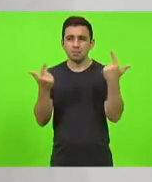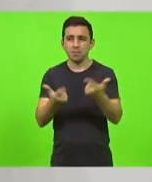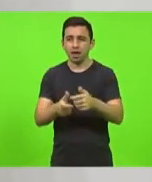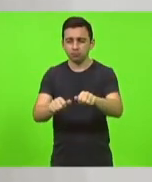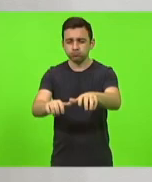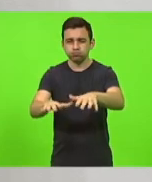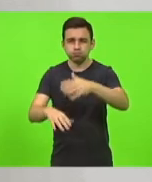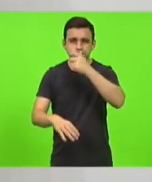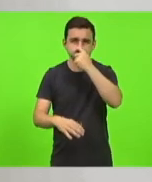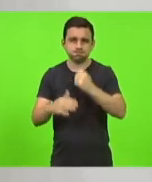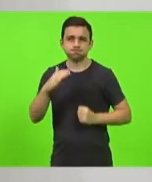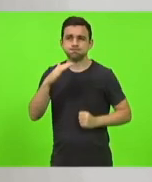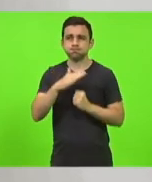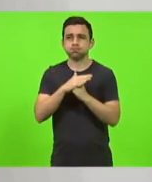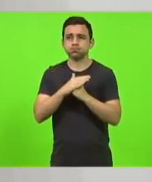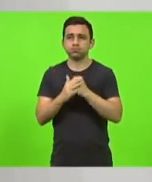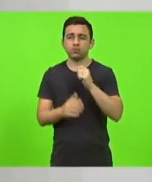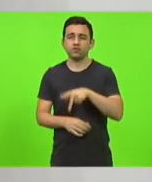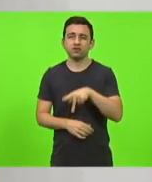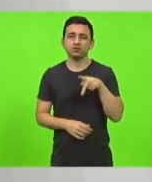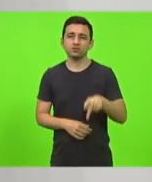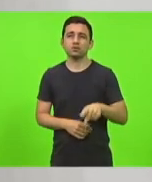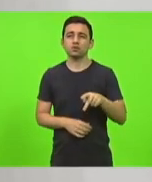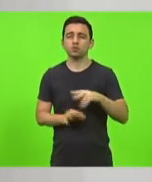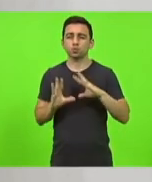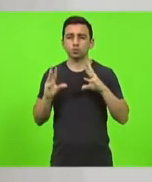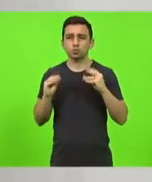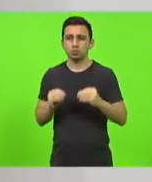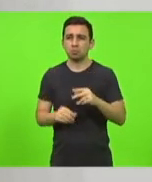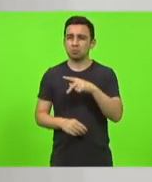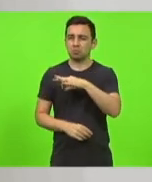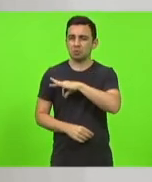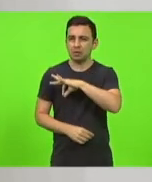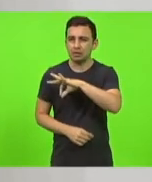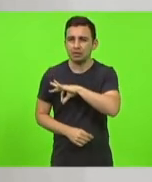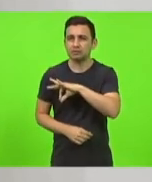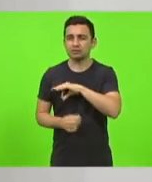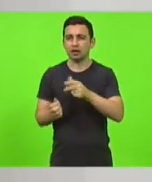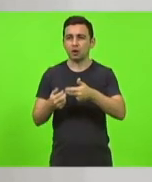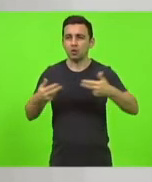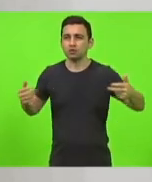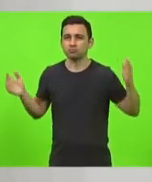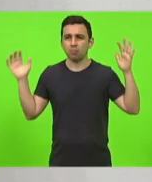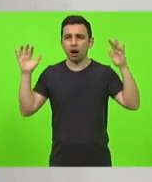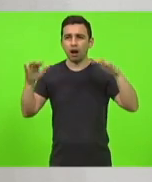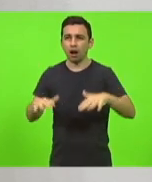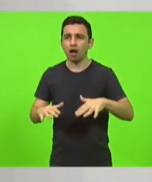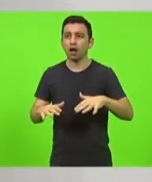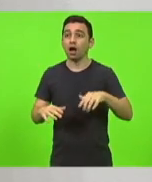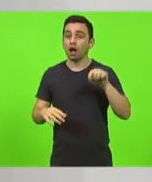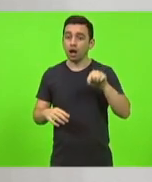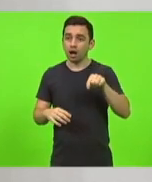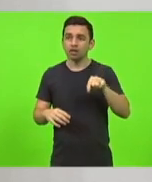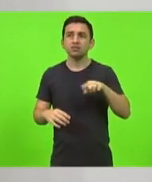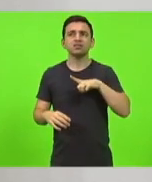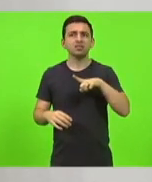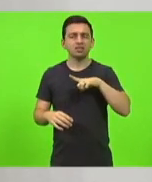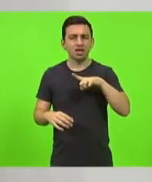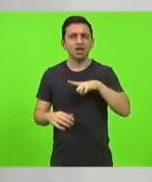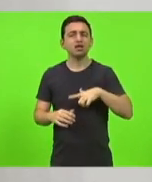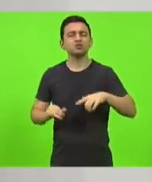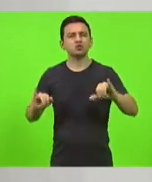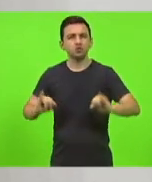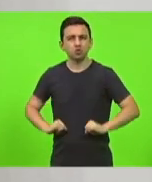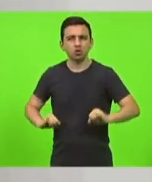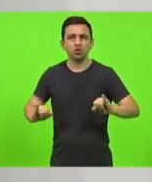lotada, lotada de professores e de policiais, nossos educadores apanharam muito, sofreram